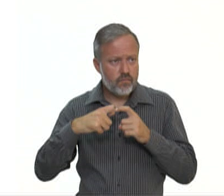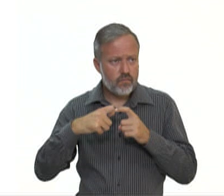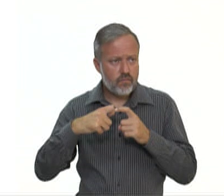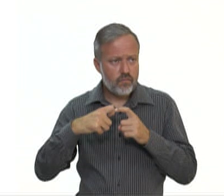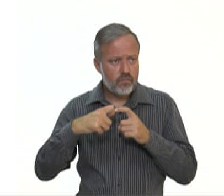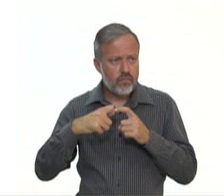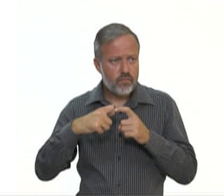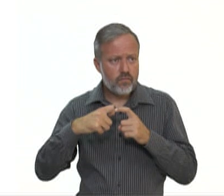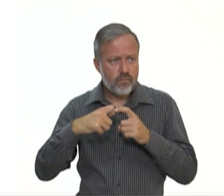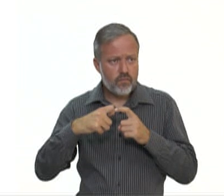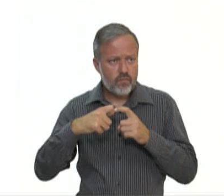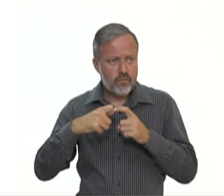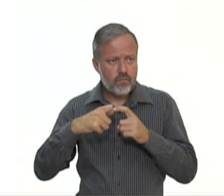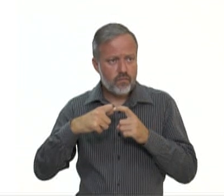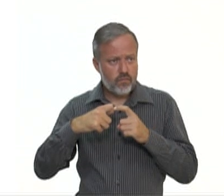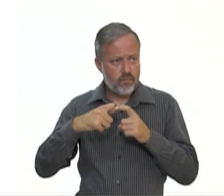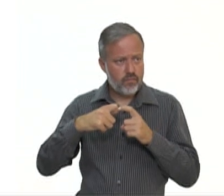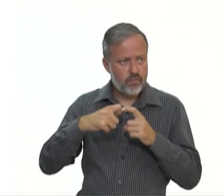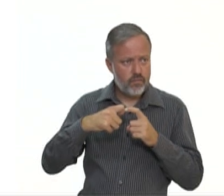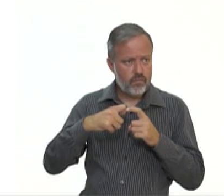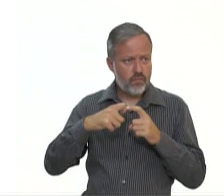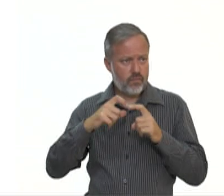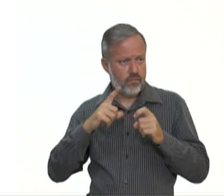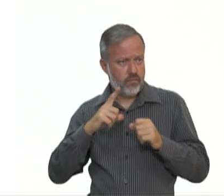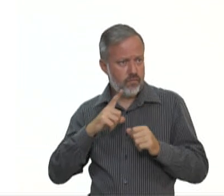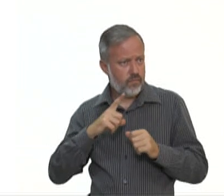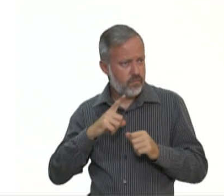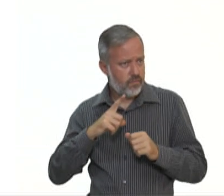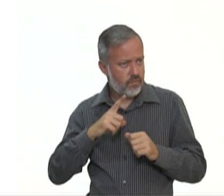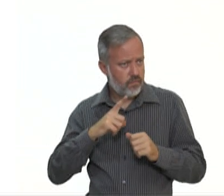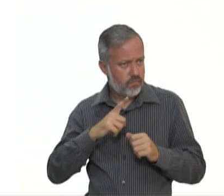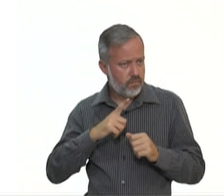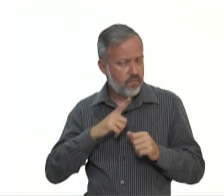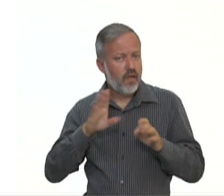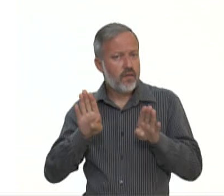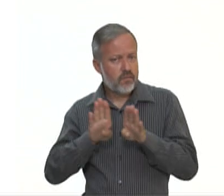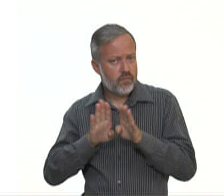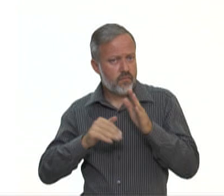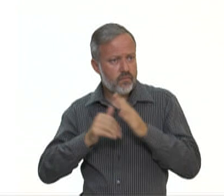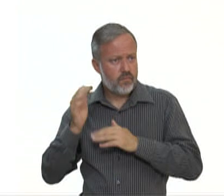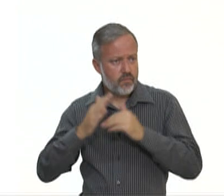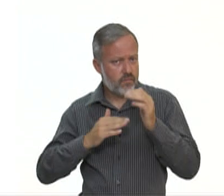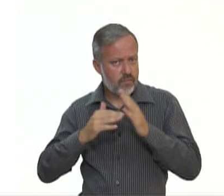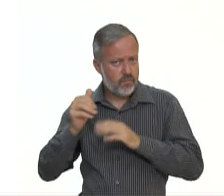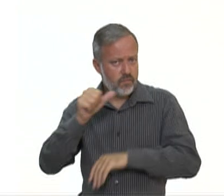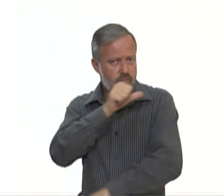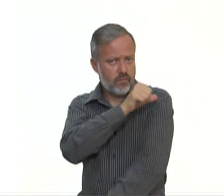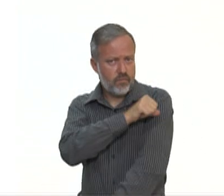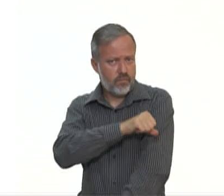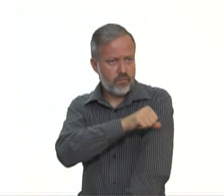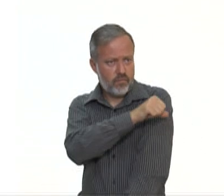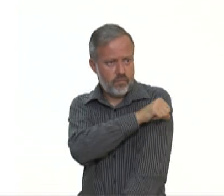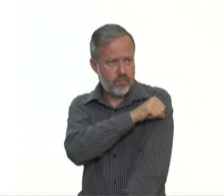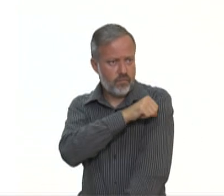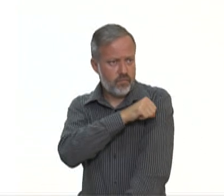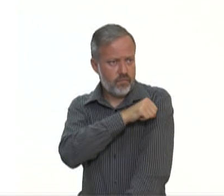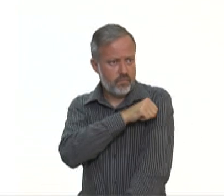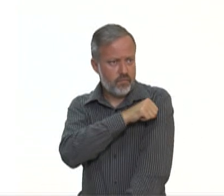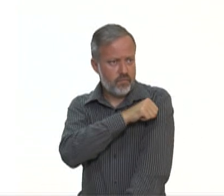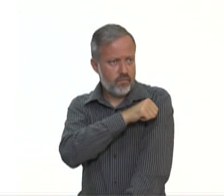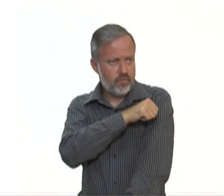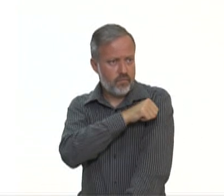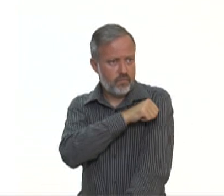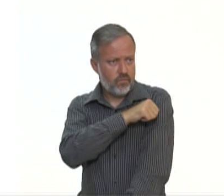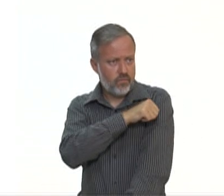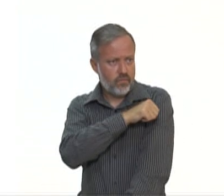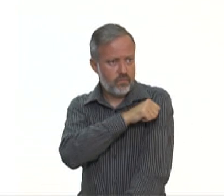cifra real seguro que es mayor. Solo entre el personal de enfermería, según una encuesta